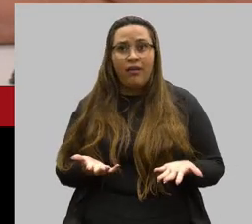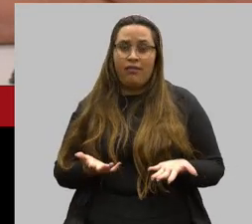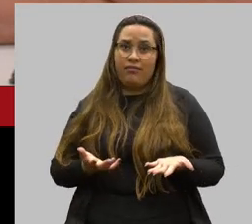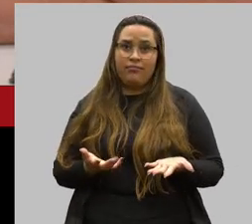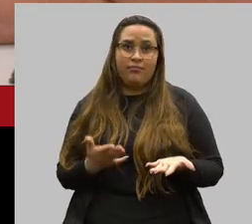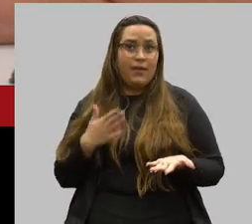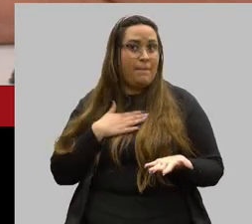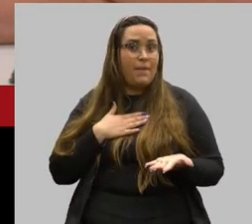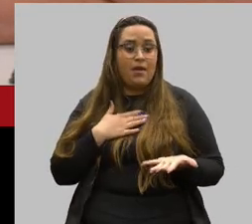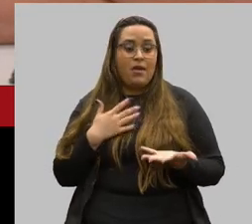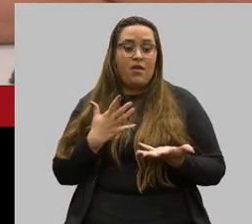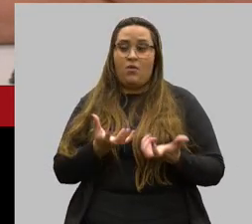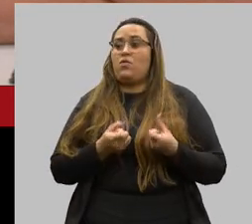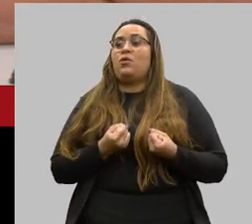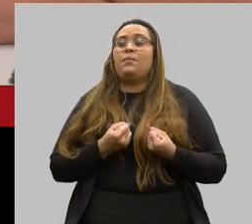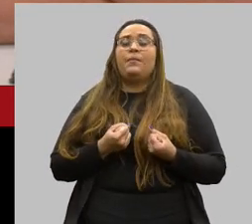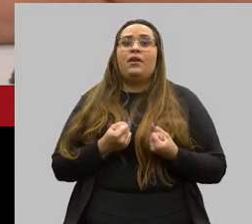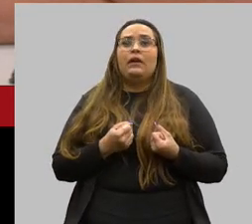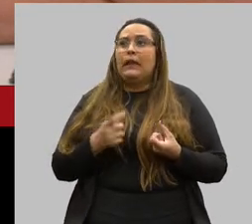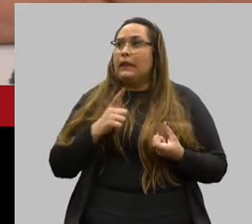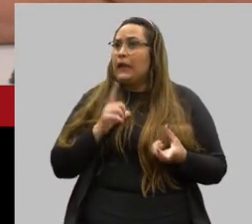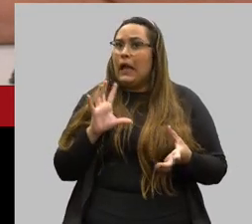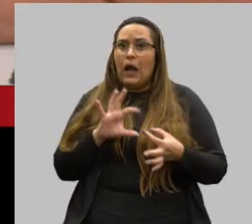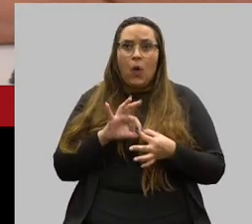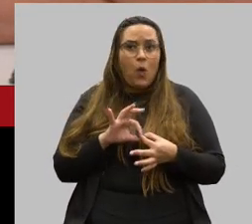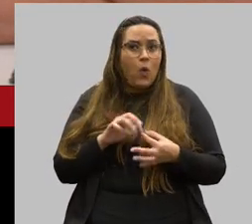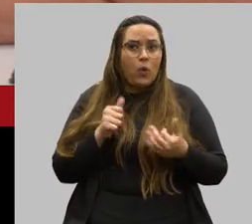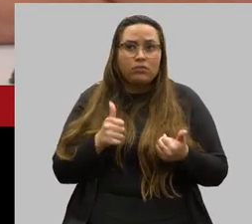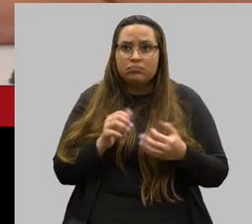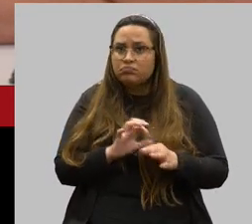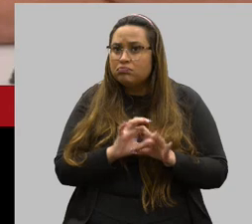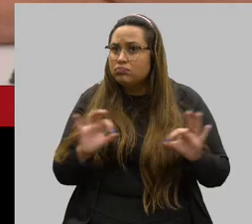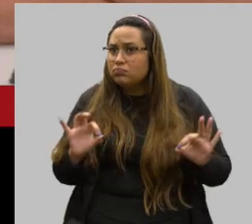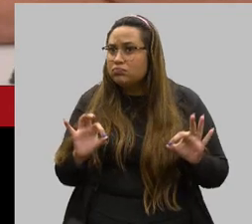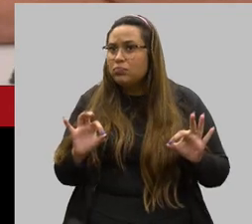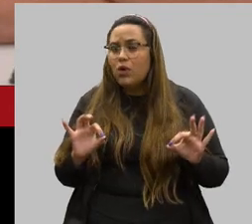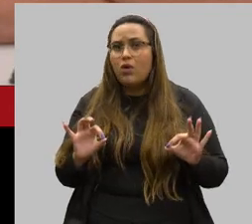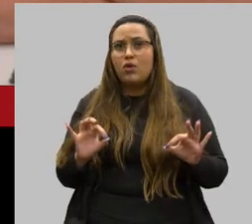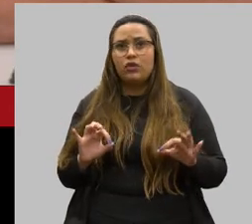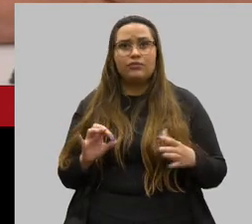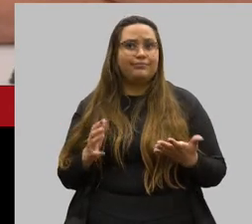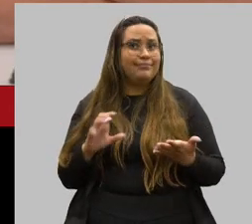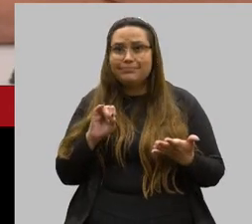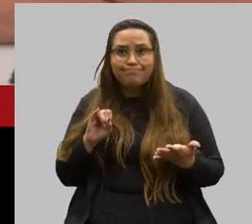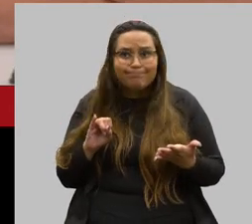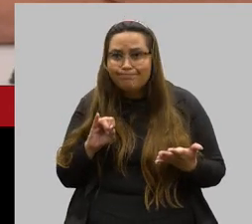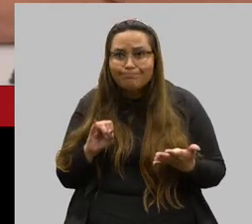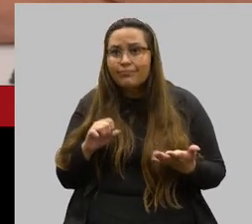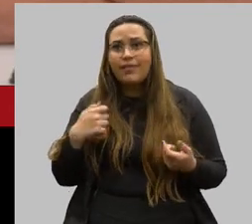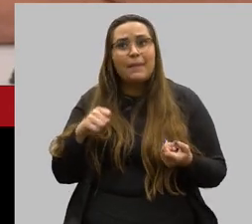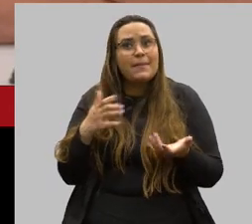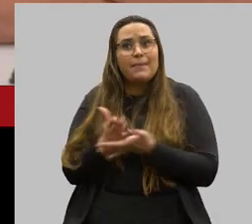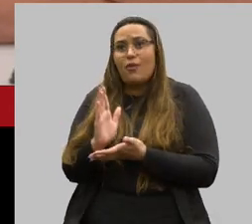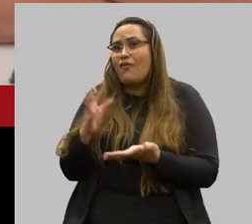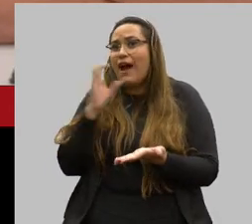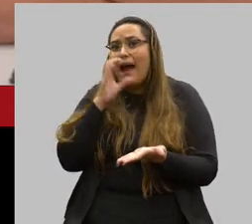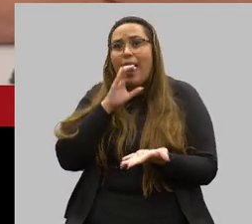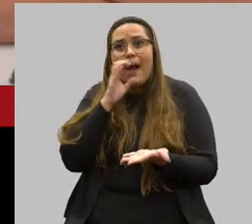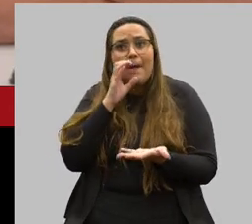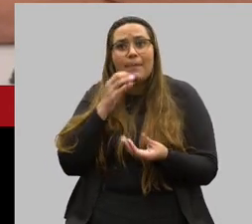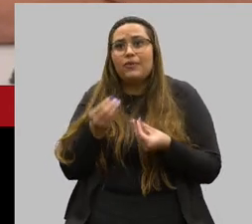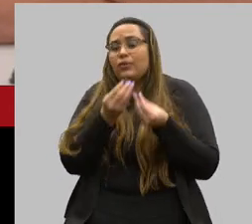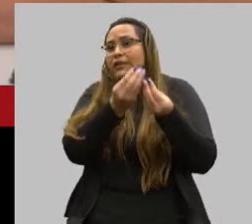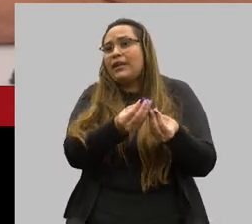posicionamento é total acolhimento tem acordo tá tudo beleza tá redondo nós temos que tramitar o mais rápido possível e aprovar e entregar